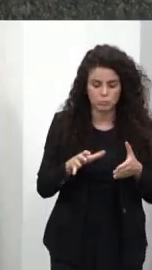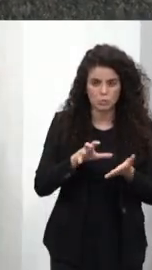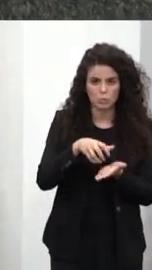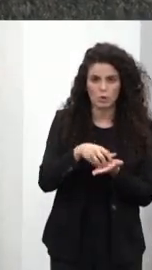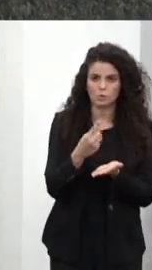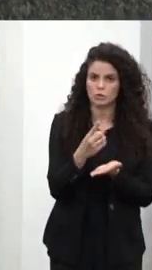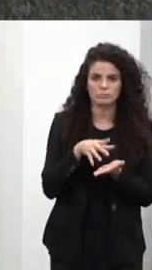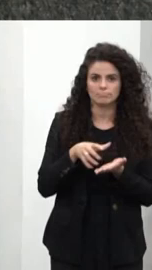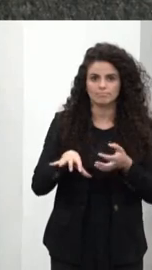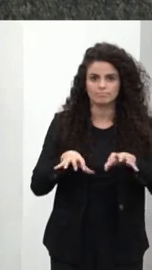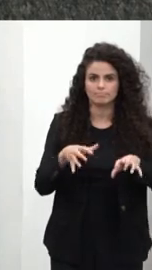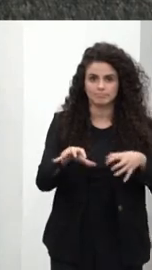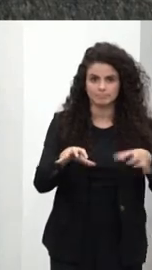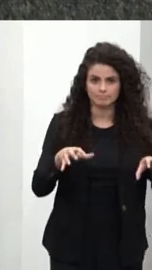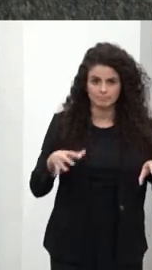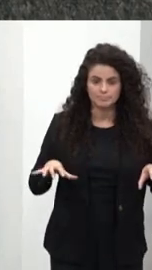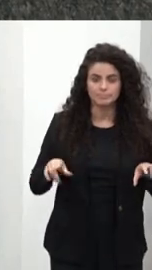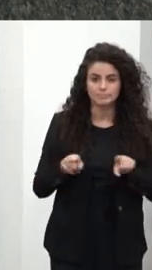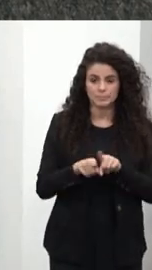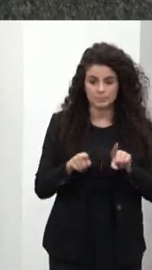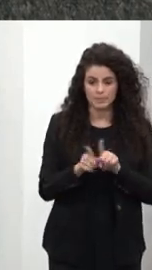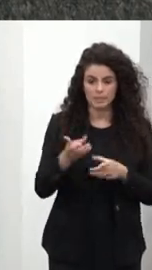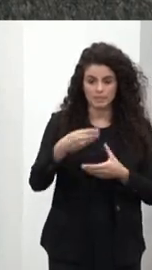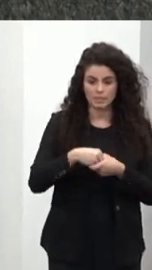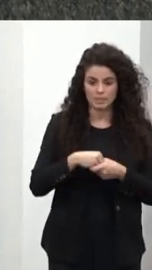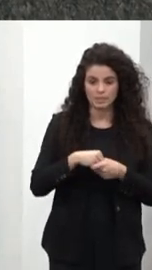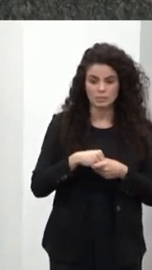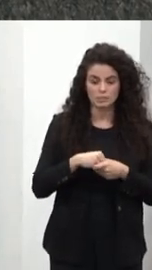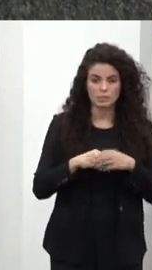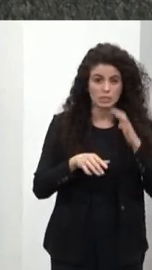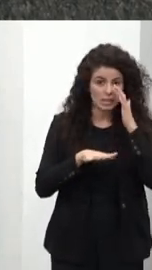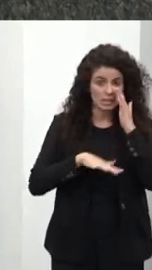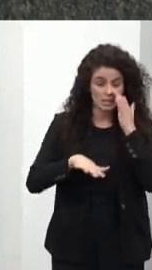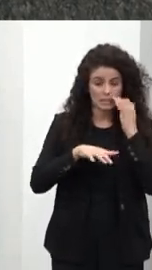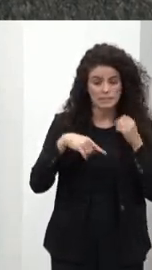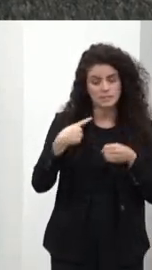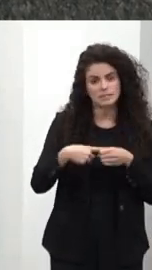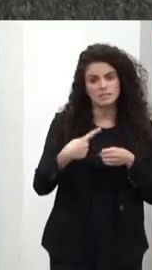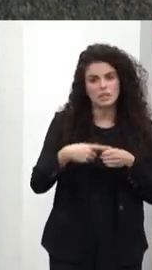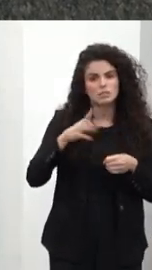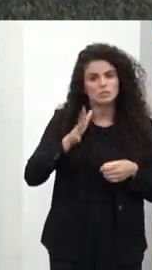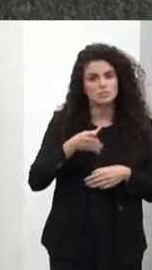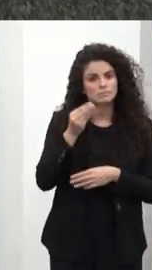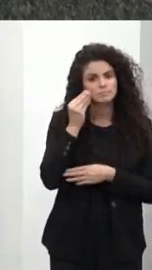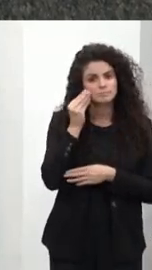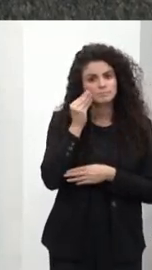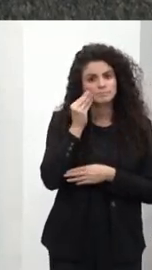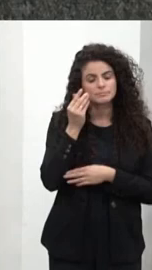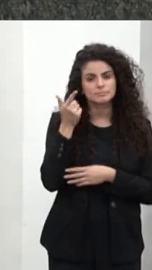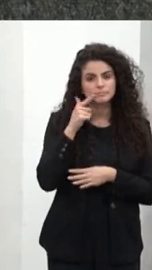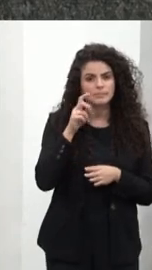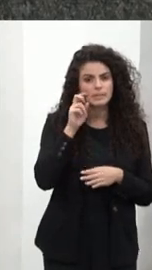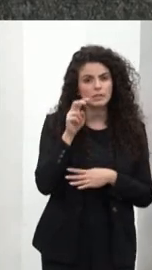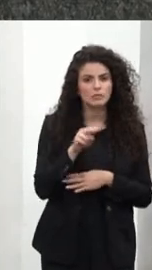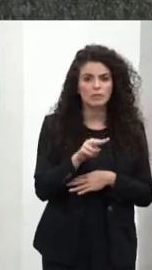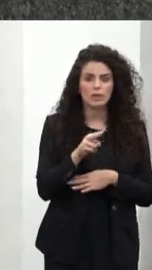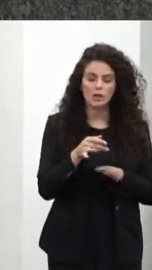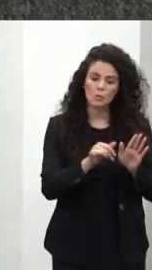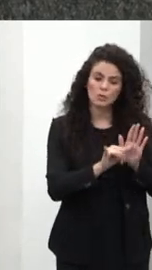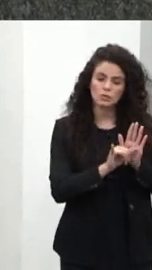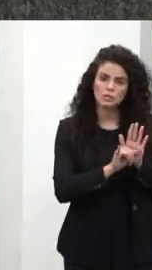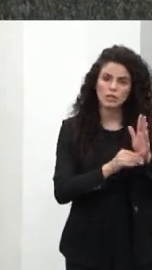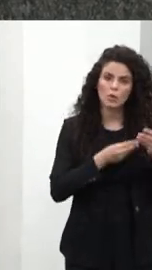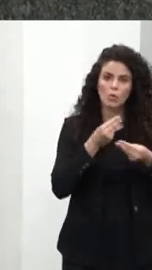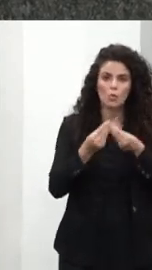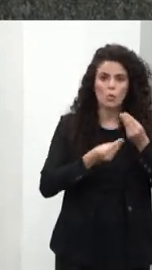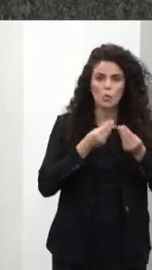a gente coloca dentro dos calendários né Tem município que já tá se adiantando já consegue mais ou menos visualizar o edital plano de ação